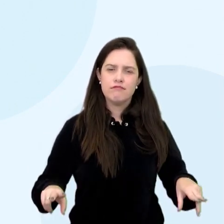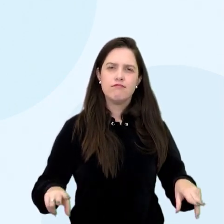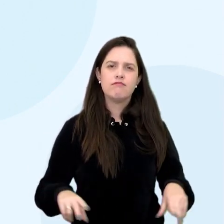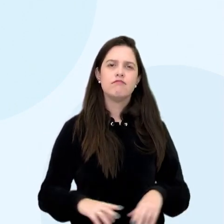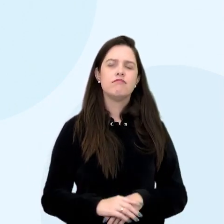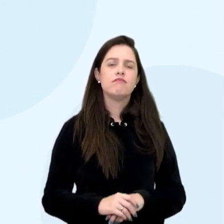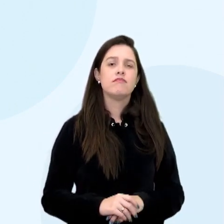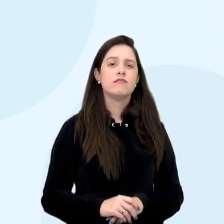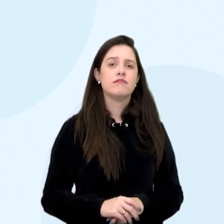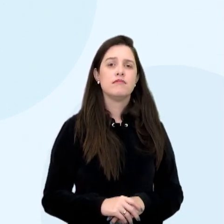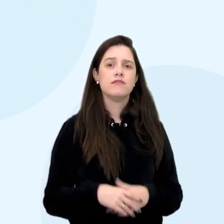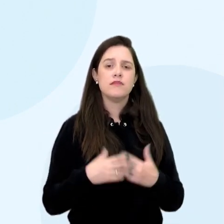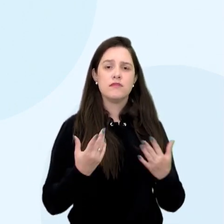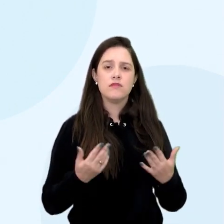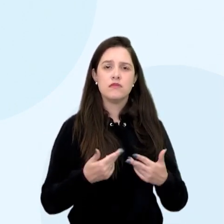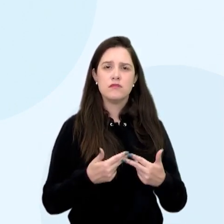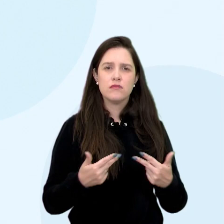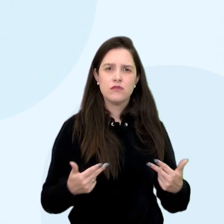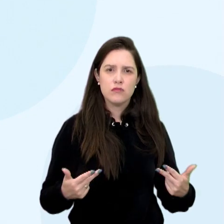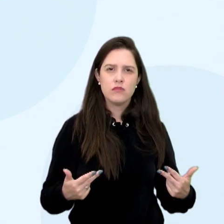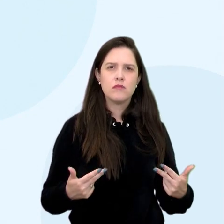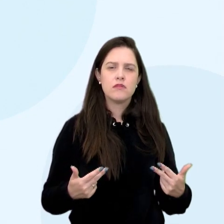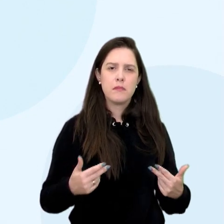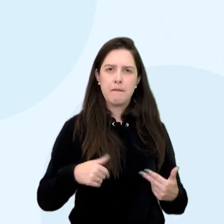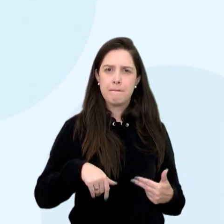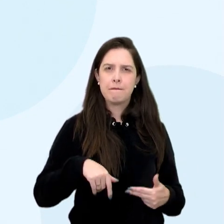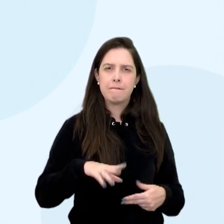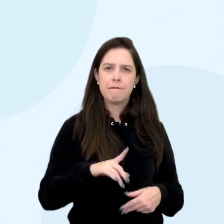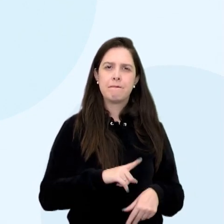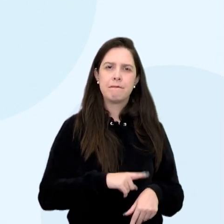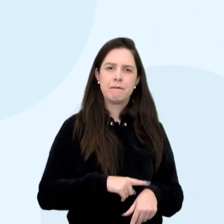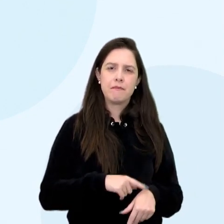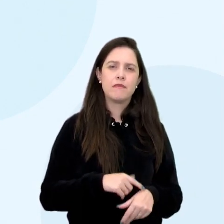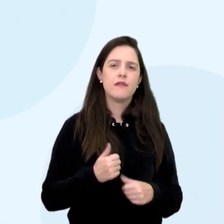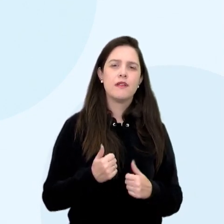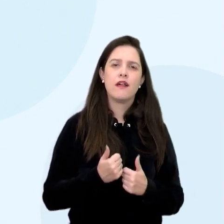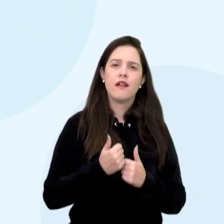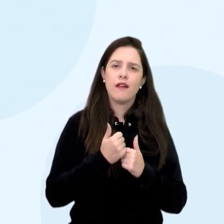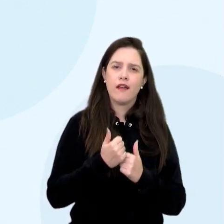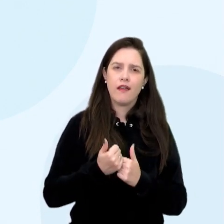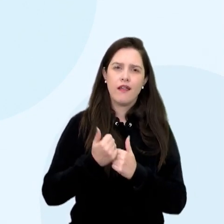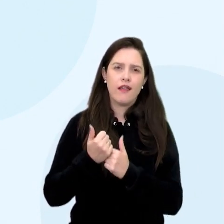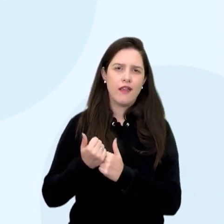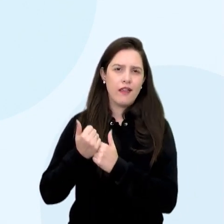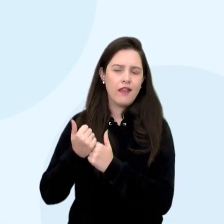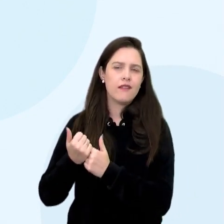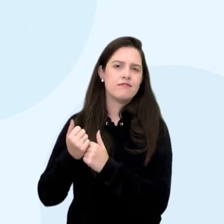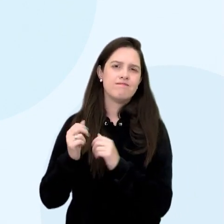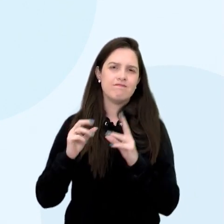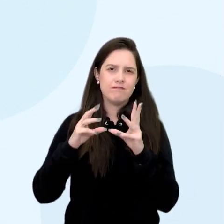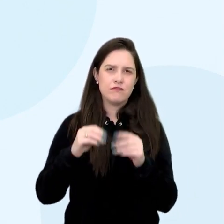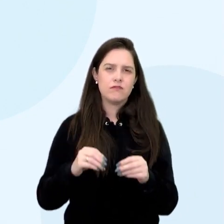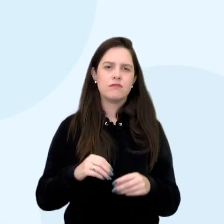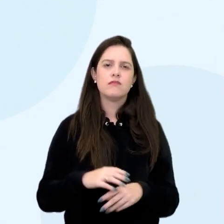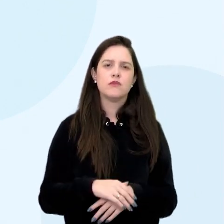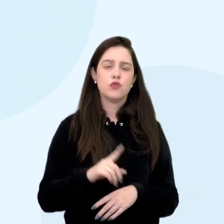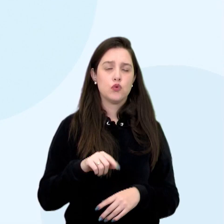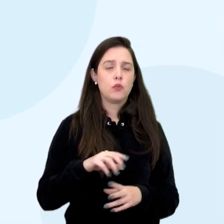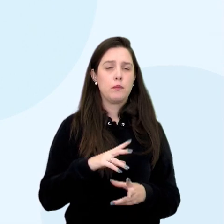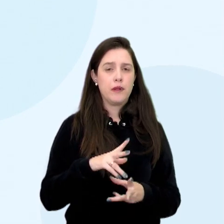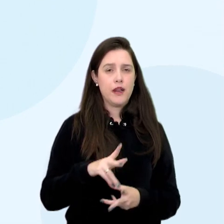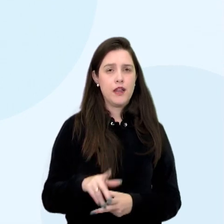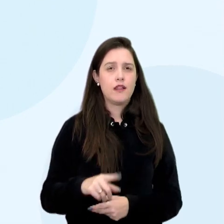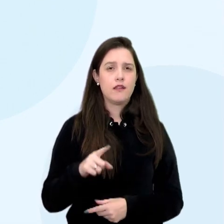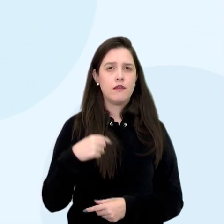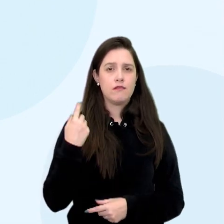na Ásia, né, onde encontra lá o pico mais elevado e montanhoso, que é o Pico Everest, no planeta, né? Então